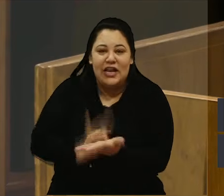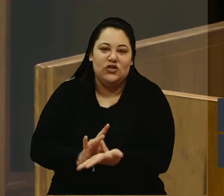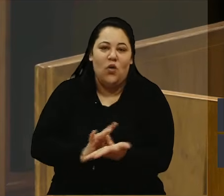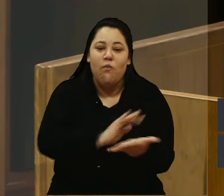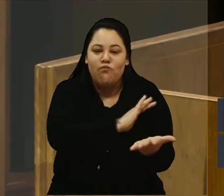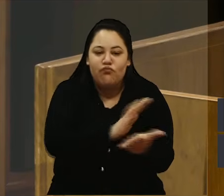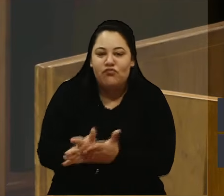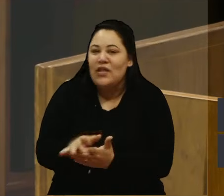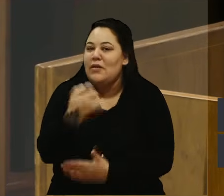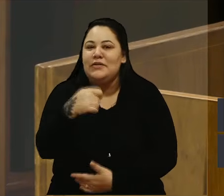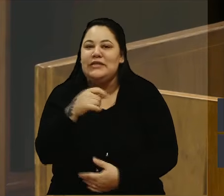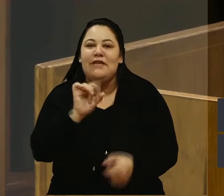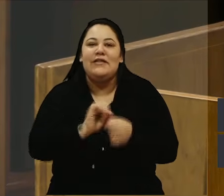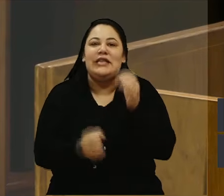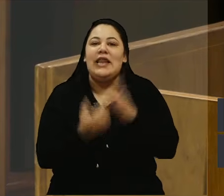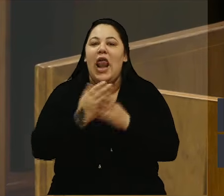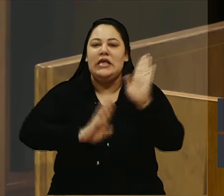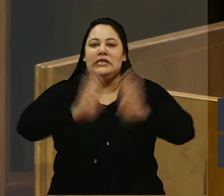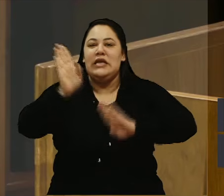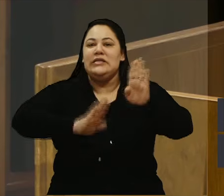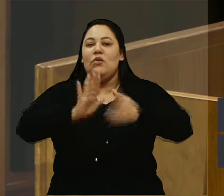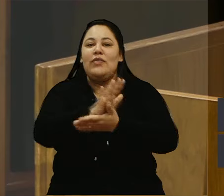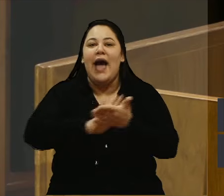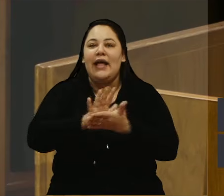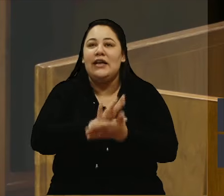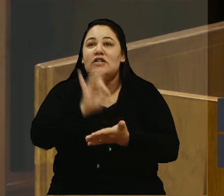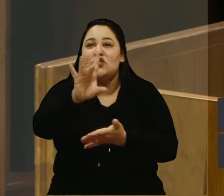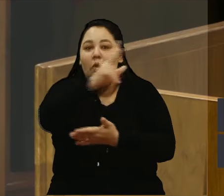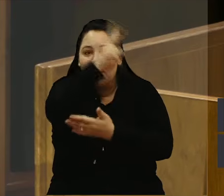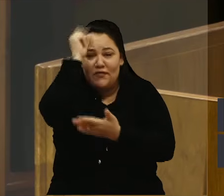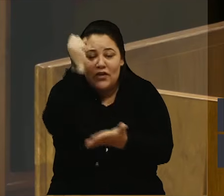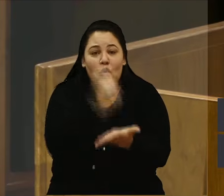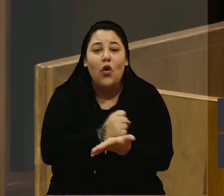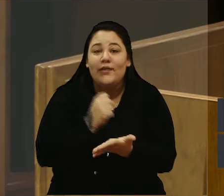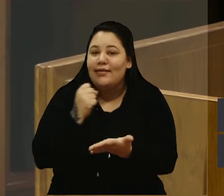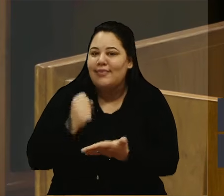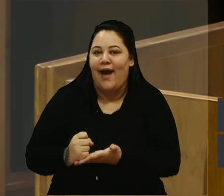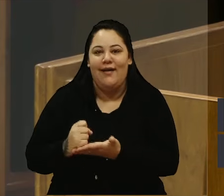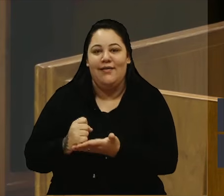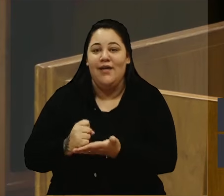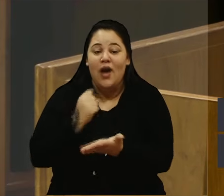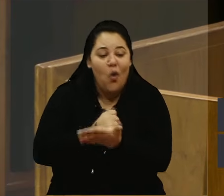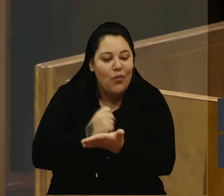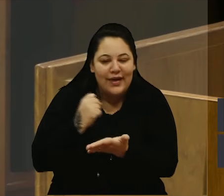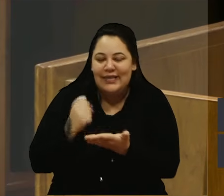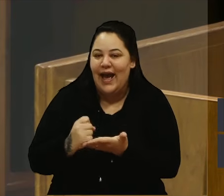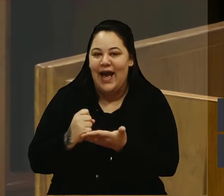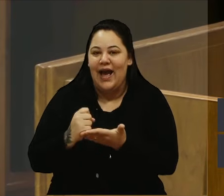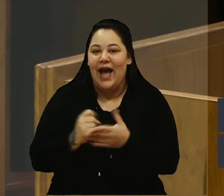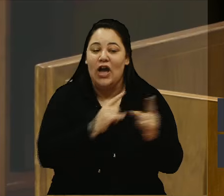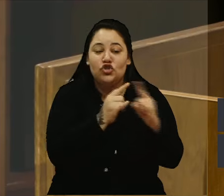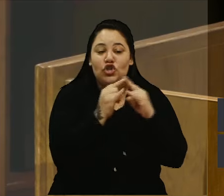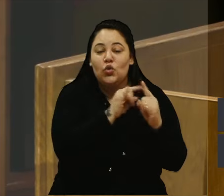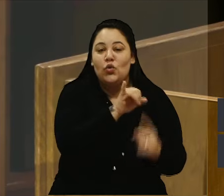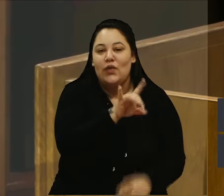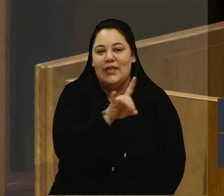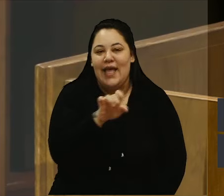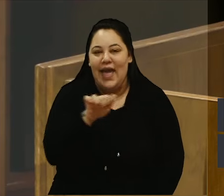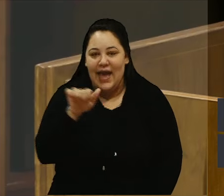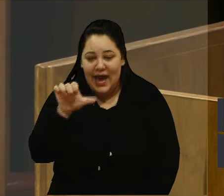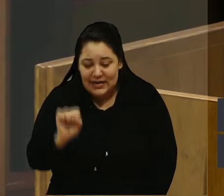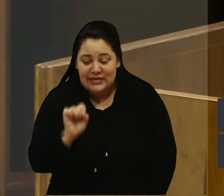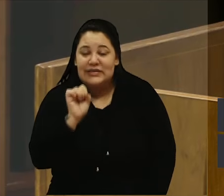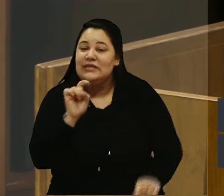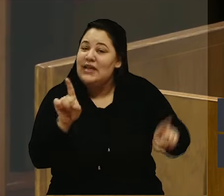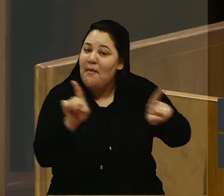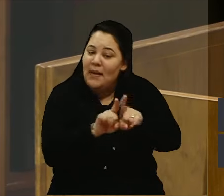fazer licitação para nada. É só o prefeito contratar. É só o prefeito contratar. O IDEAS está disposto, e o Gustavo